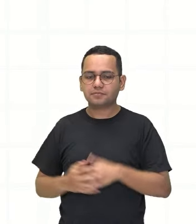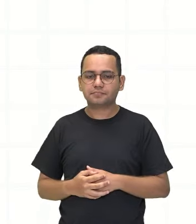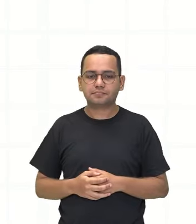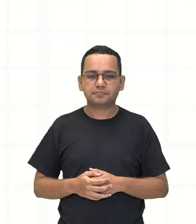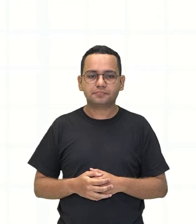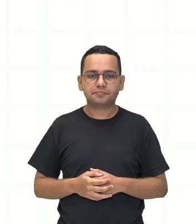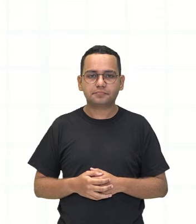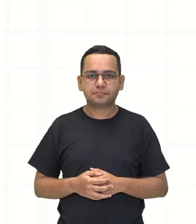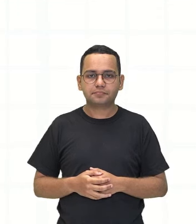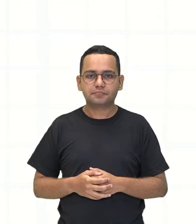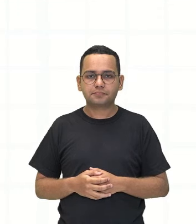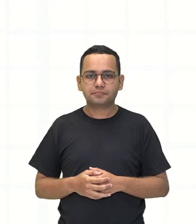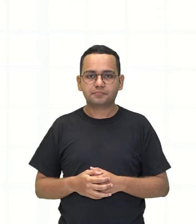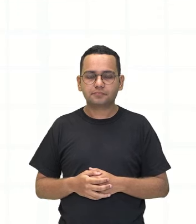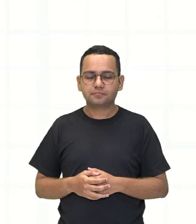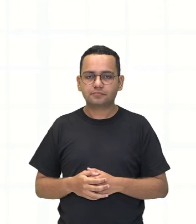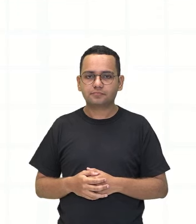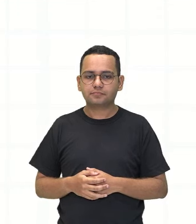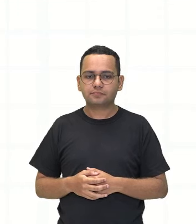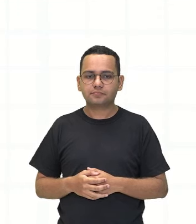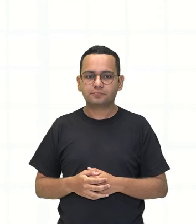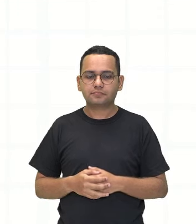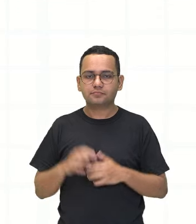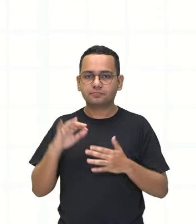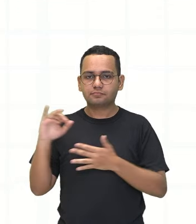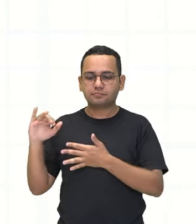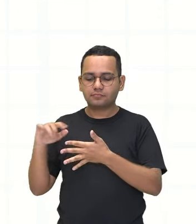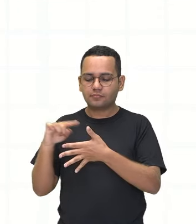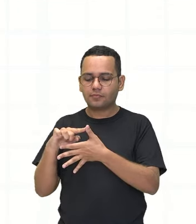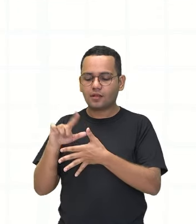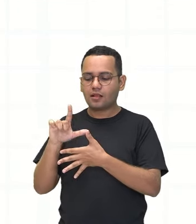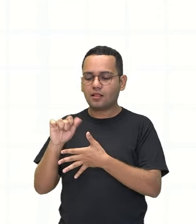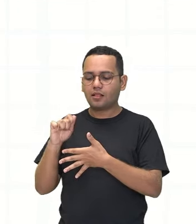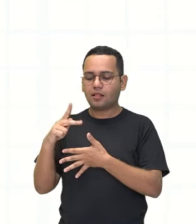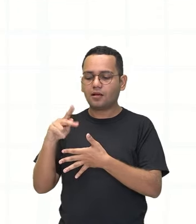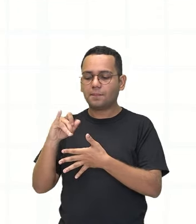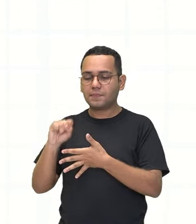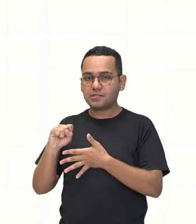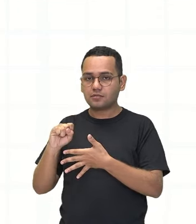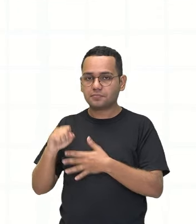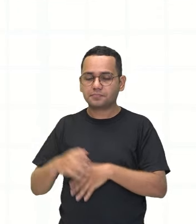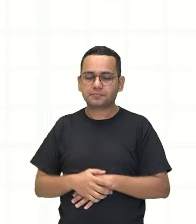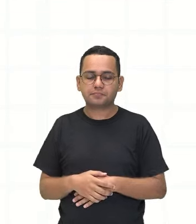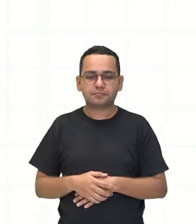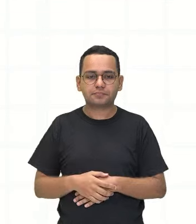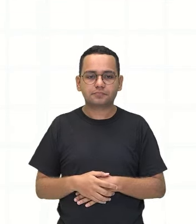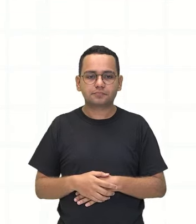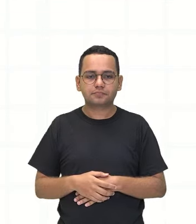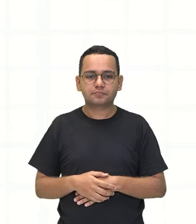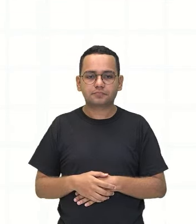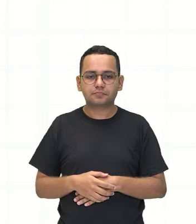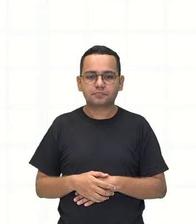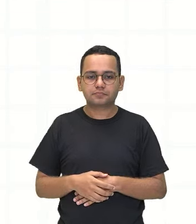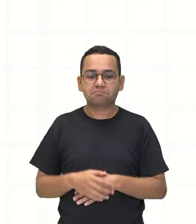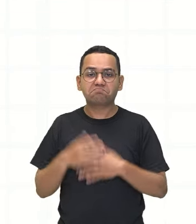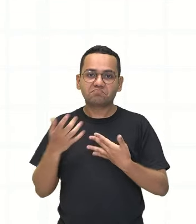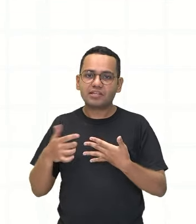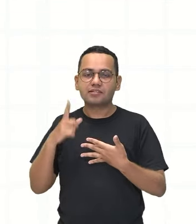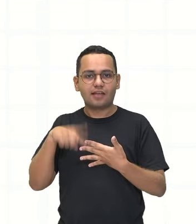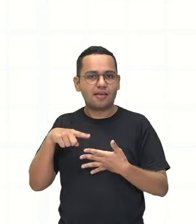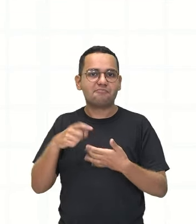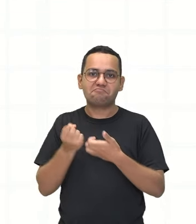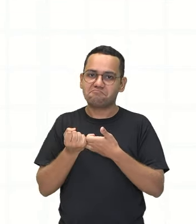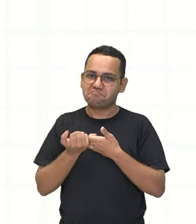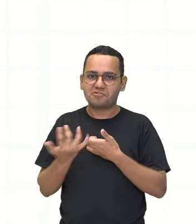S, né? Lápis. Aqui é interessante que lápis, a palavra já está no plural. Eu